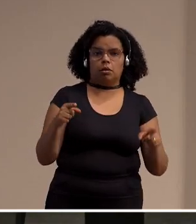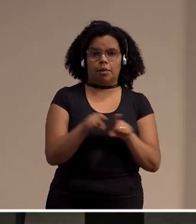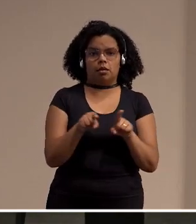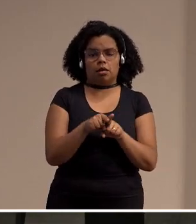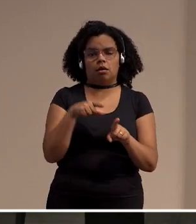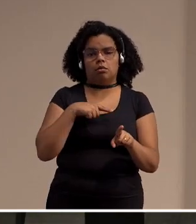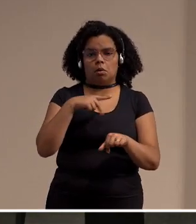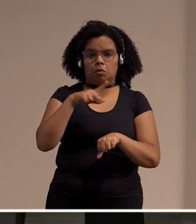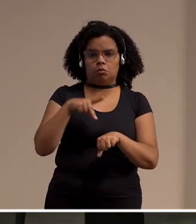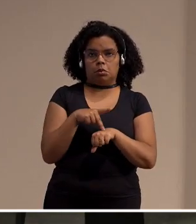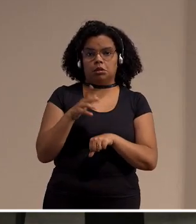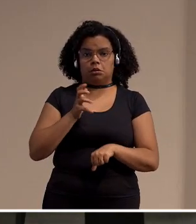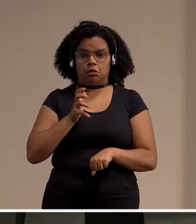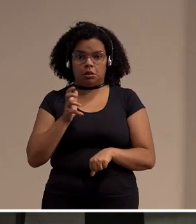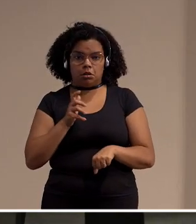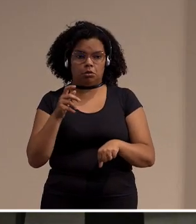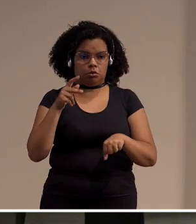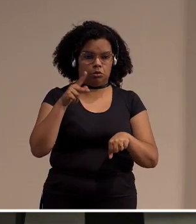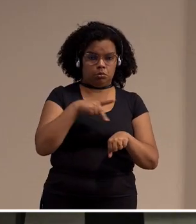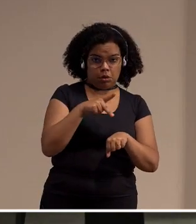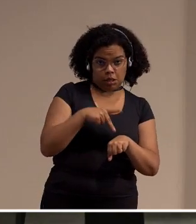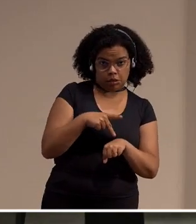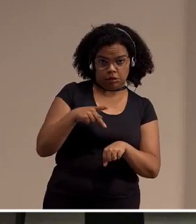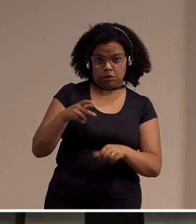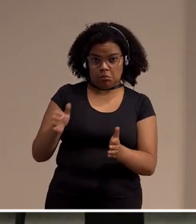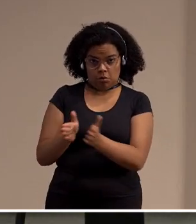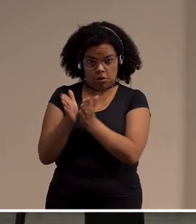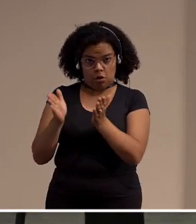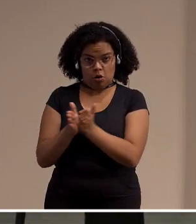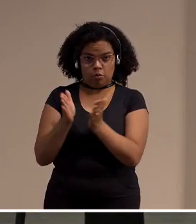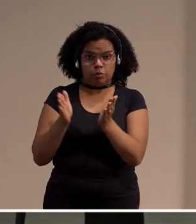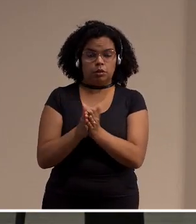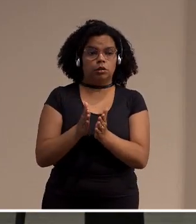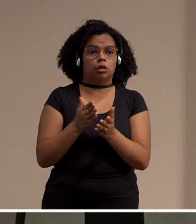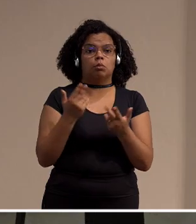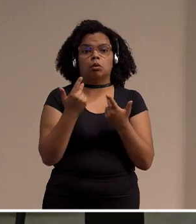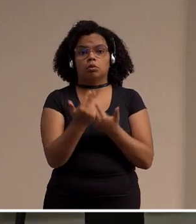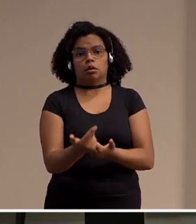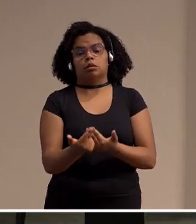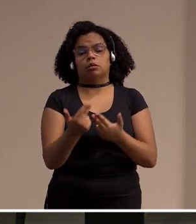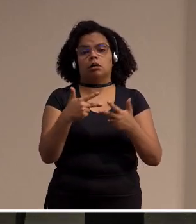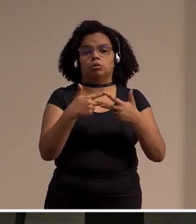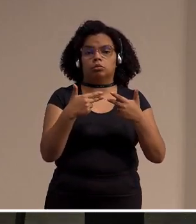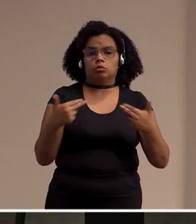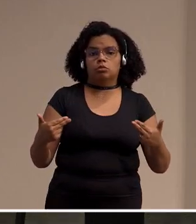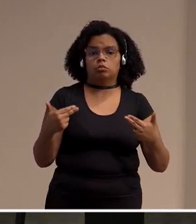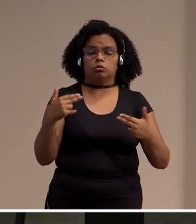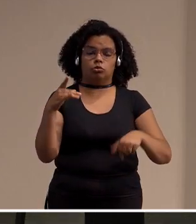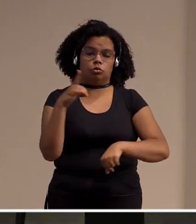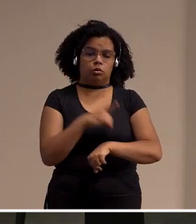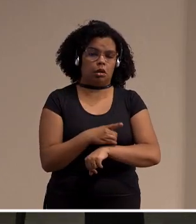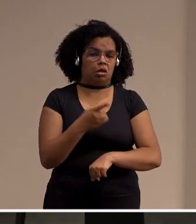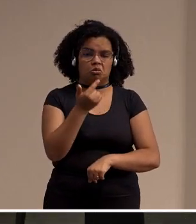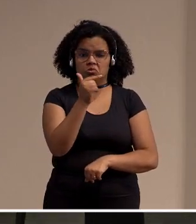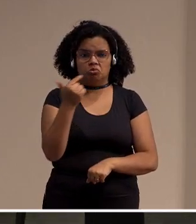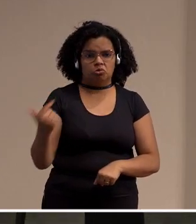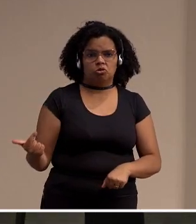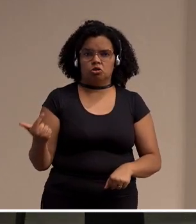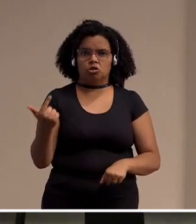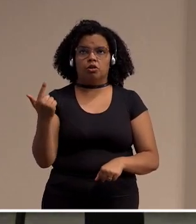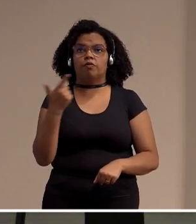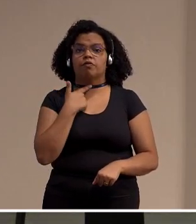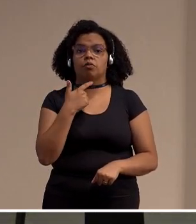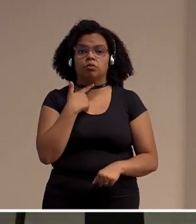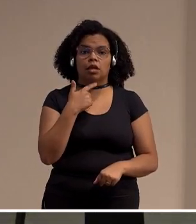acontece as coisas de dengue, não se tem a vacina. Da mesma forma, não havia o interesse de pegar uma vacina